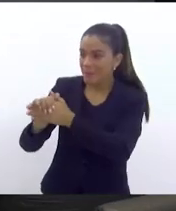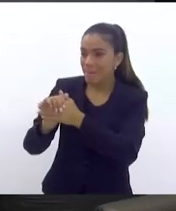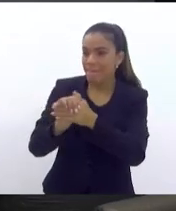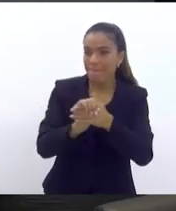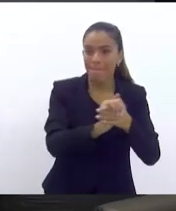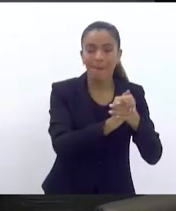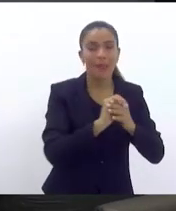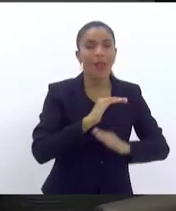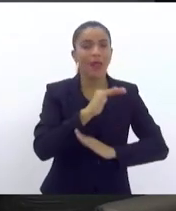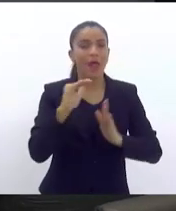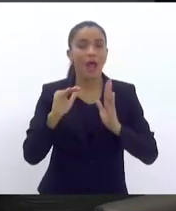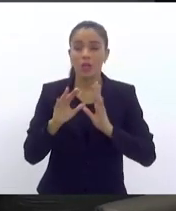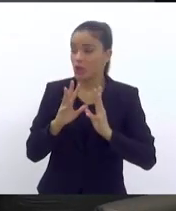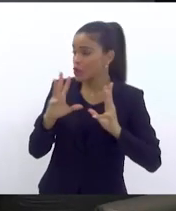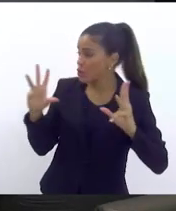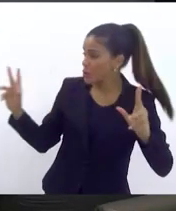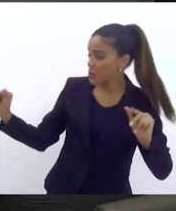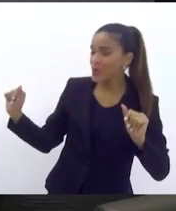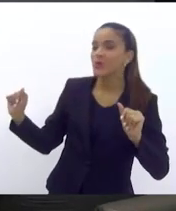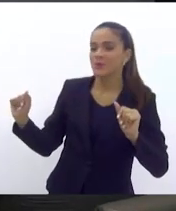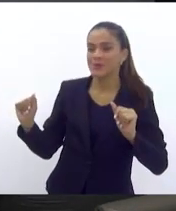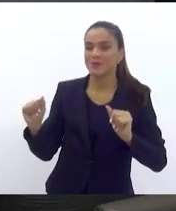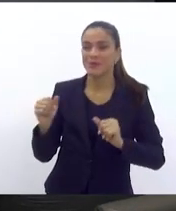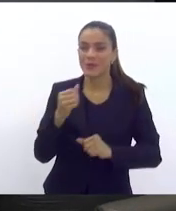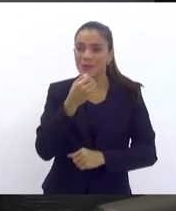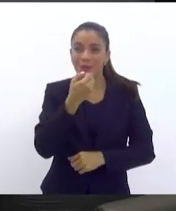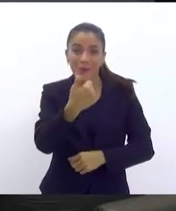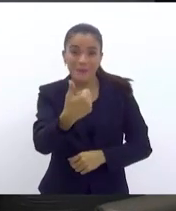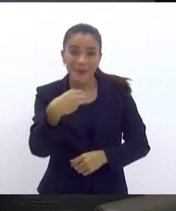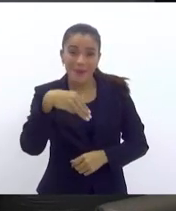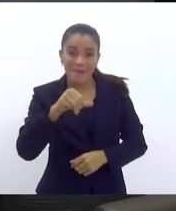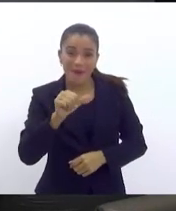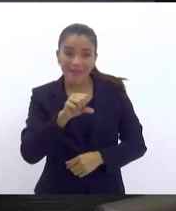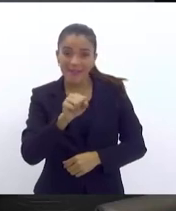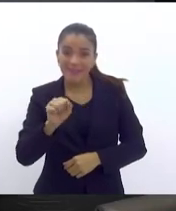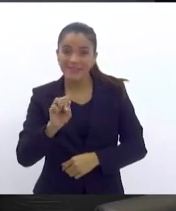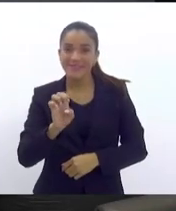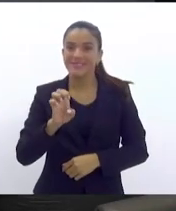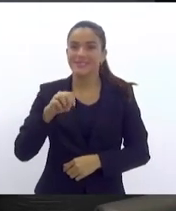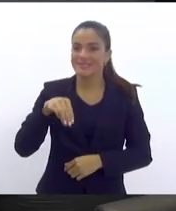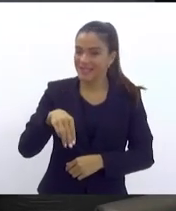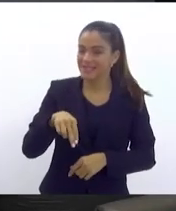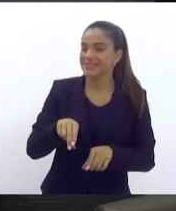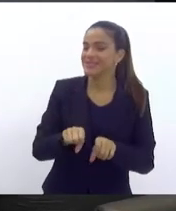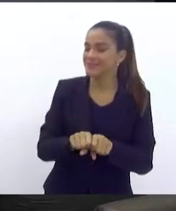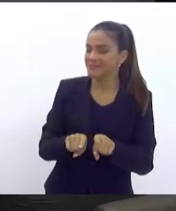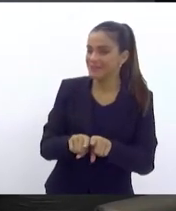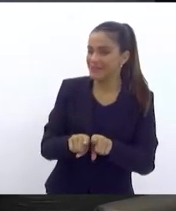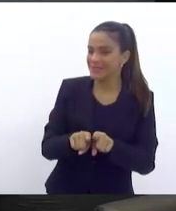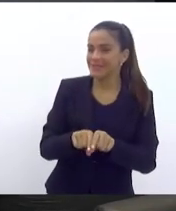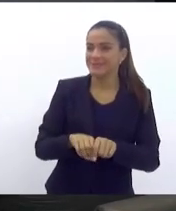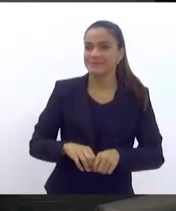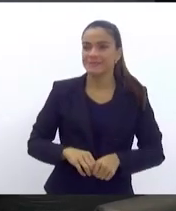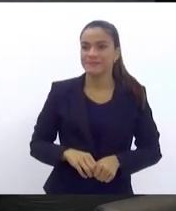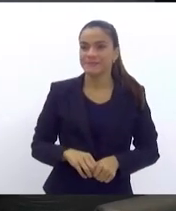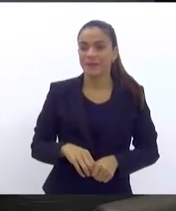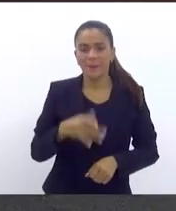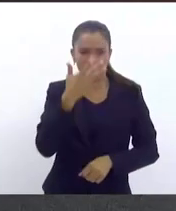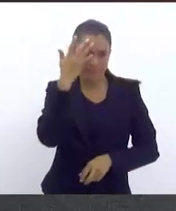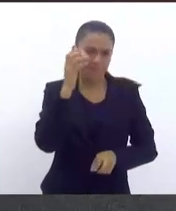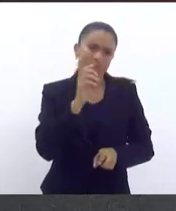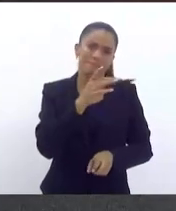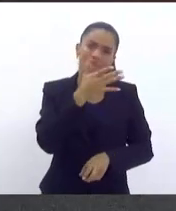da mesa aqui também a todos fala Manassés tudo bem a todos aqui presentes e aí pessoas